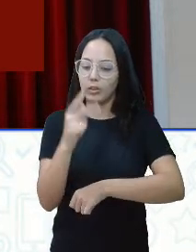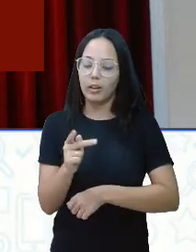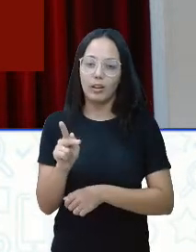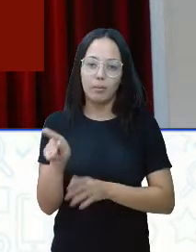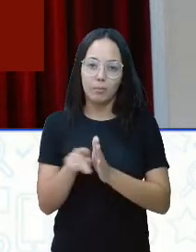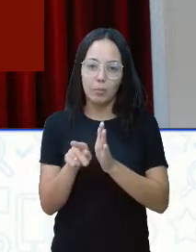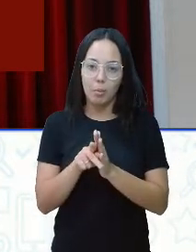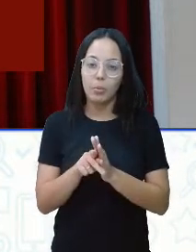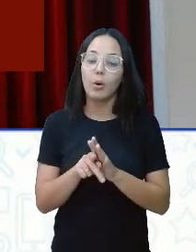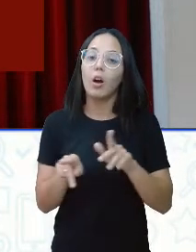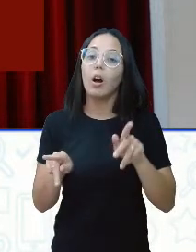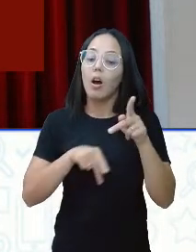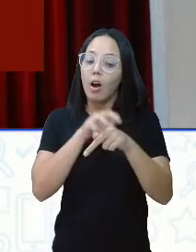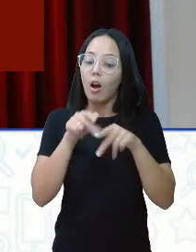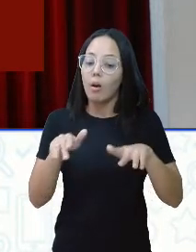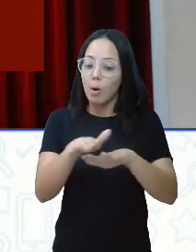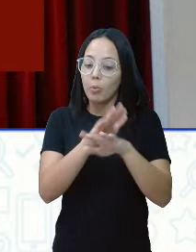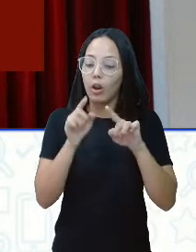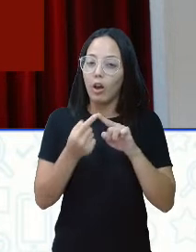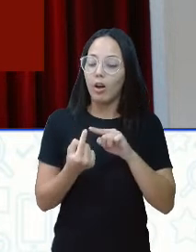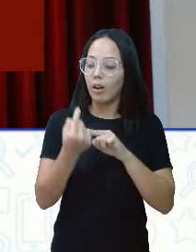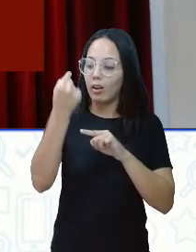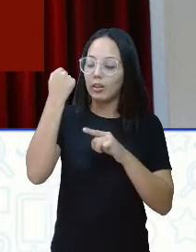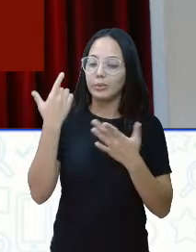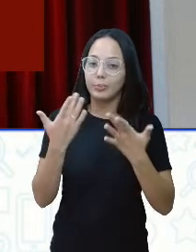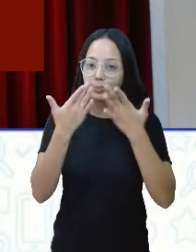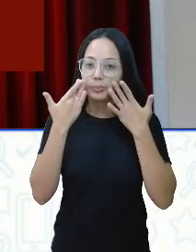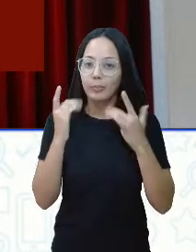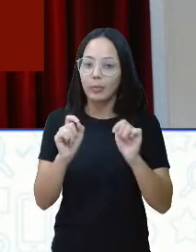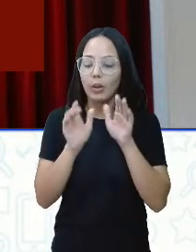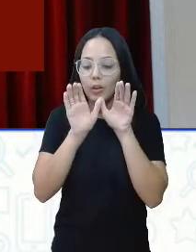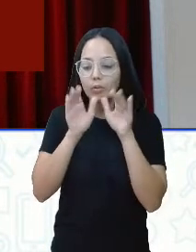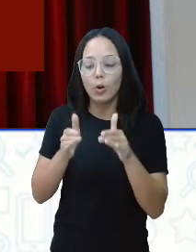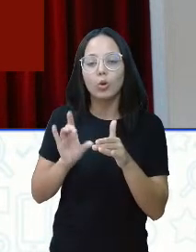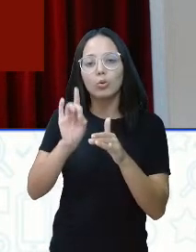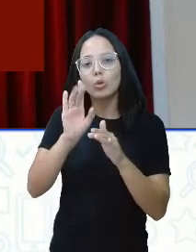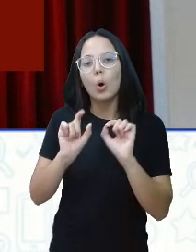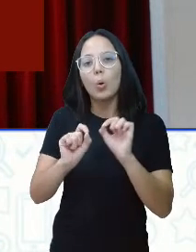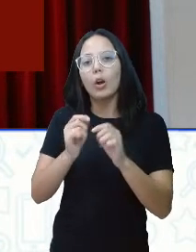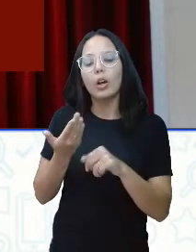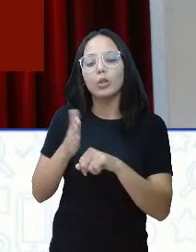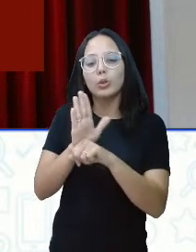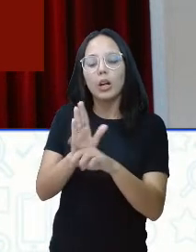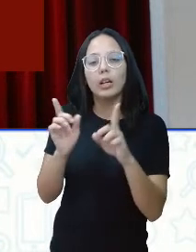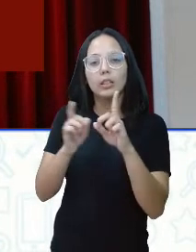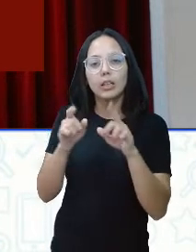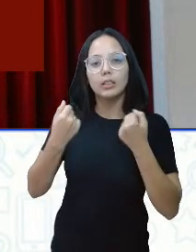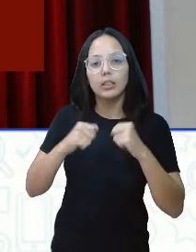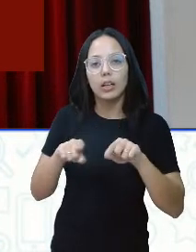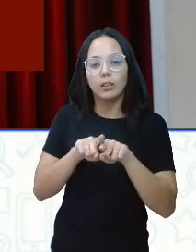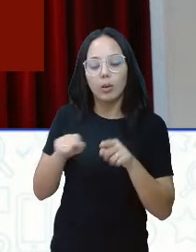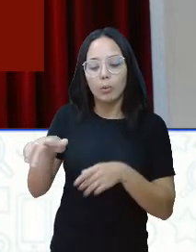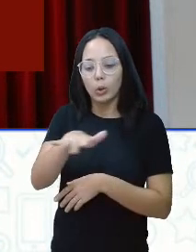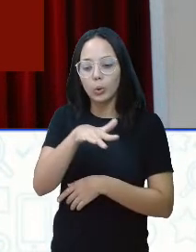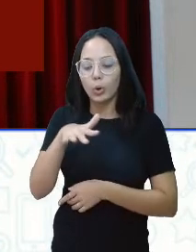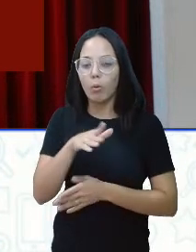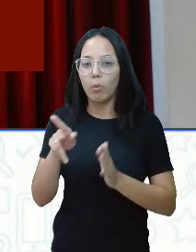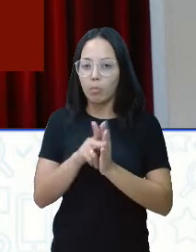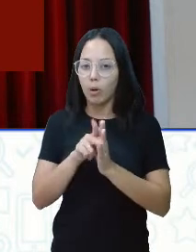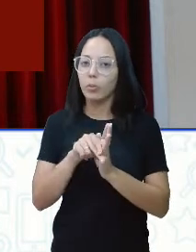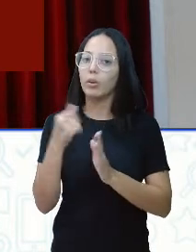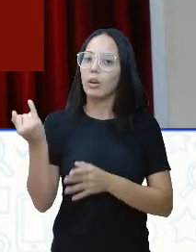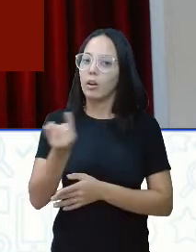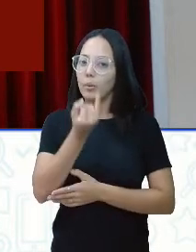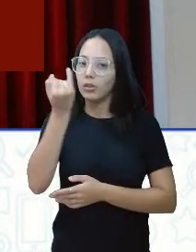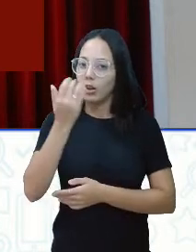que é bem popular. Então, naquela época, o teatro estava muito voltado a atender às necessidades também da aristocracia que